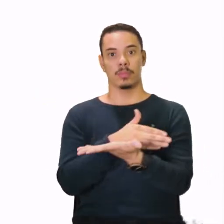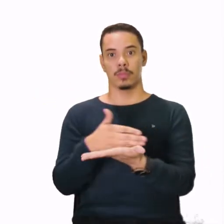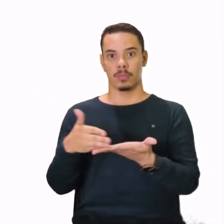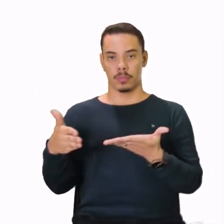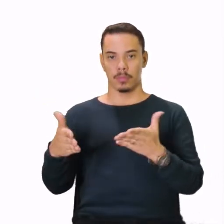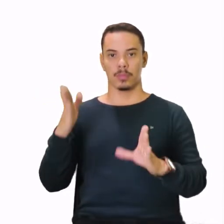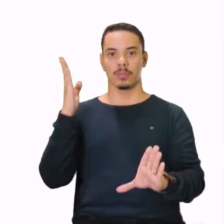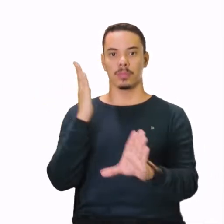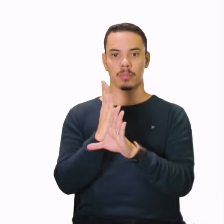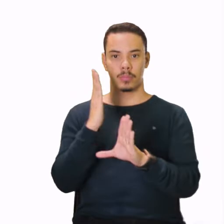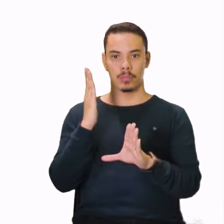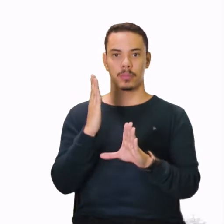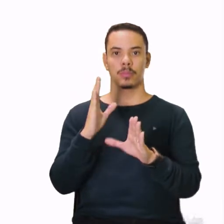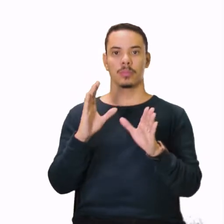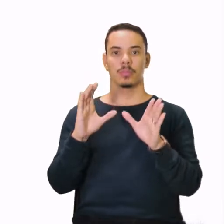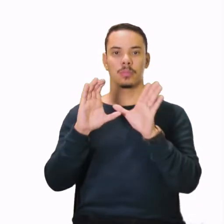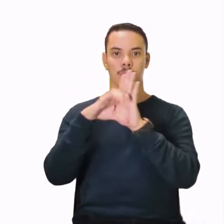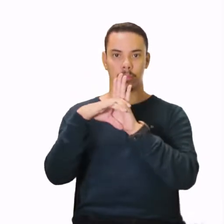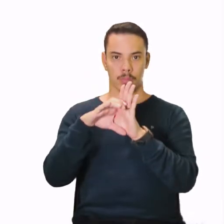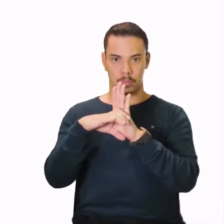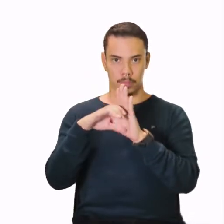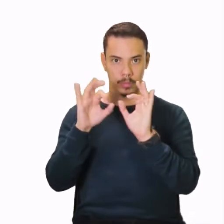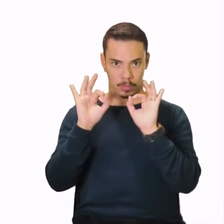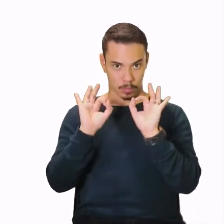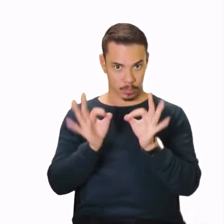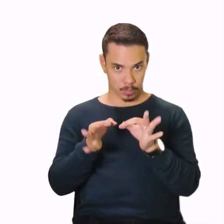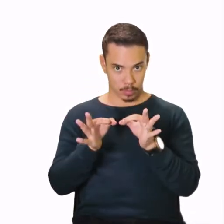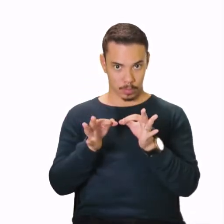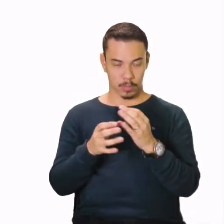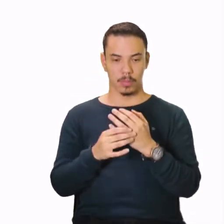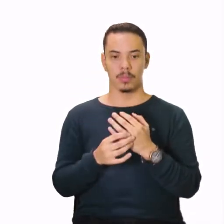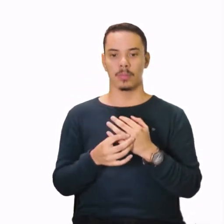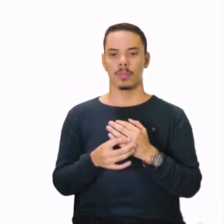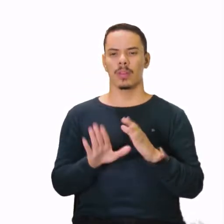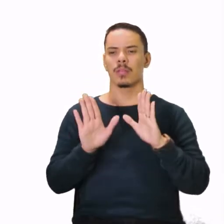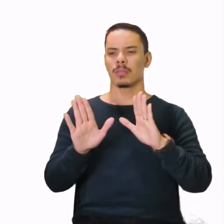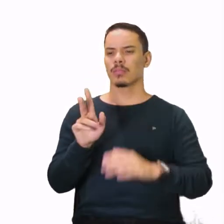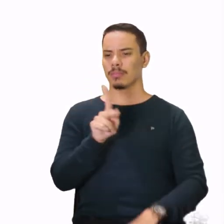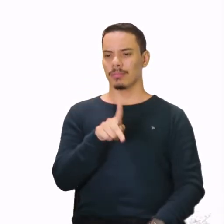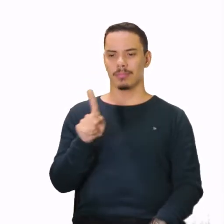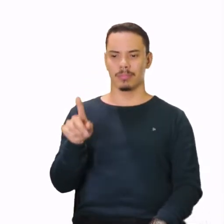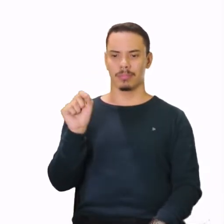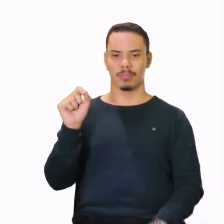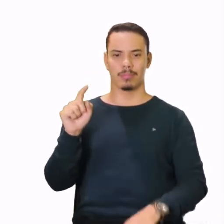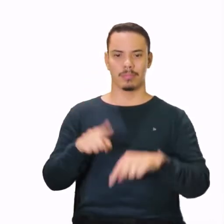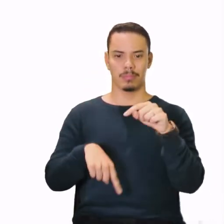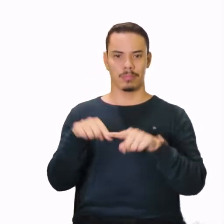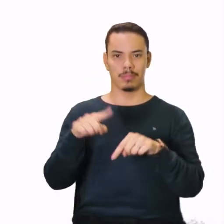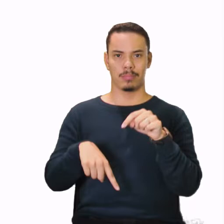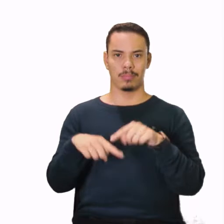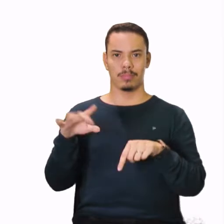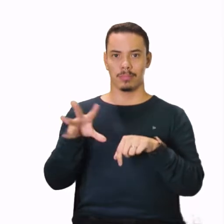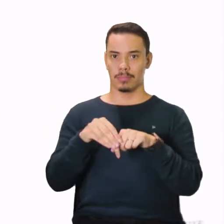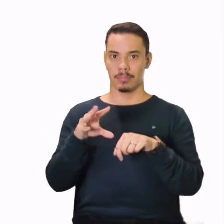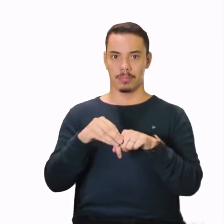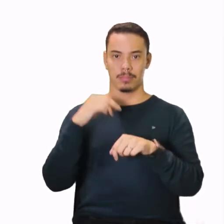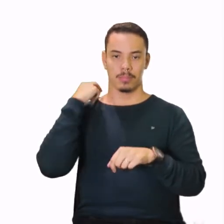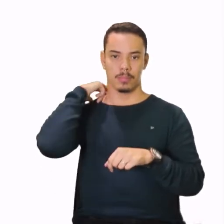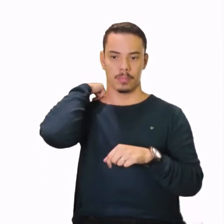a partir do conceito, tá certo? Professora, mas o que é objeto do conhecimento? São